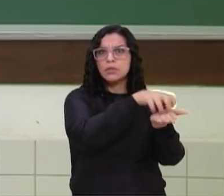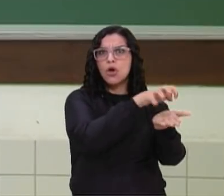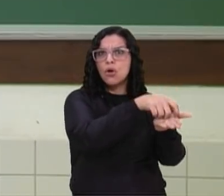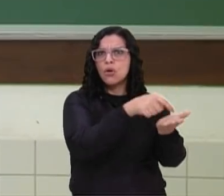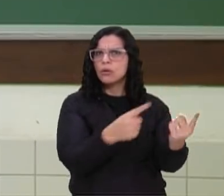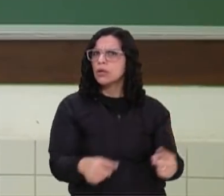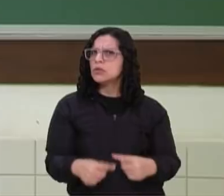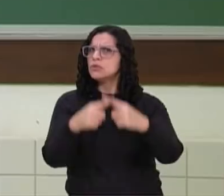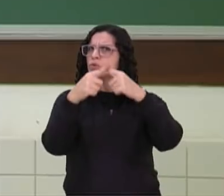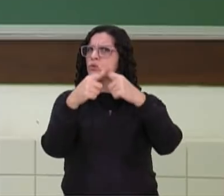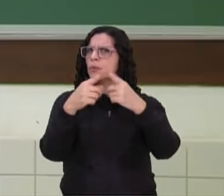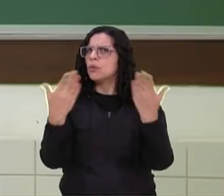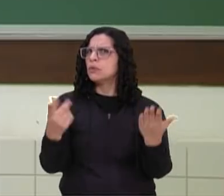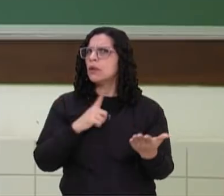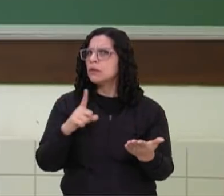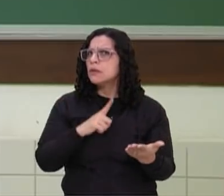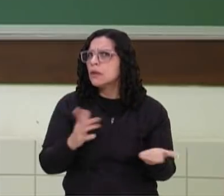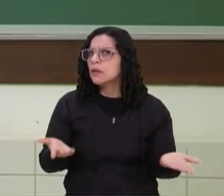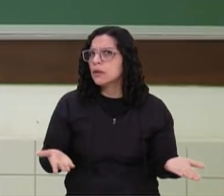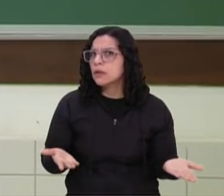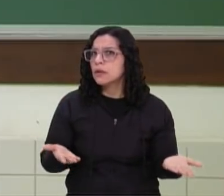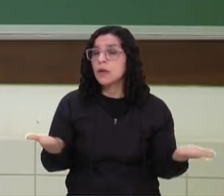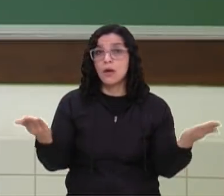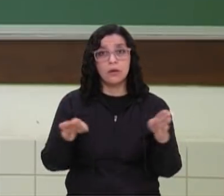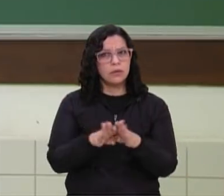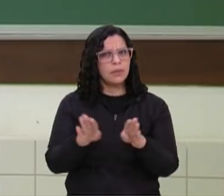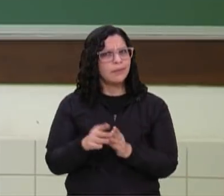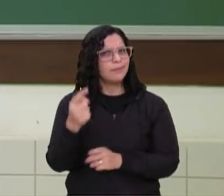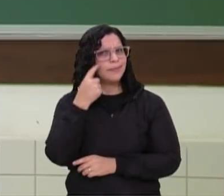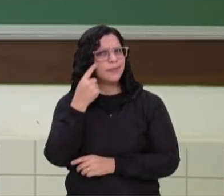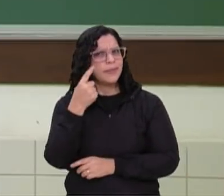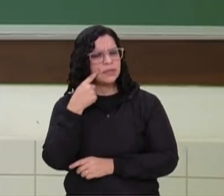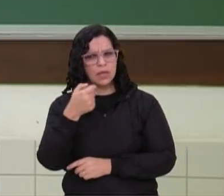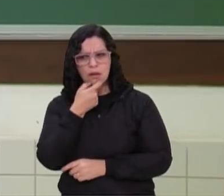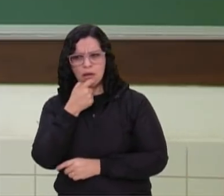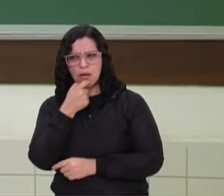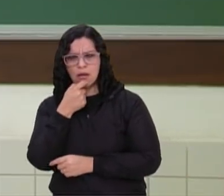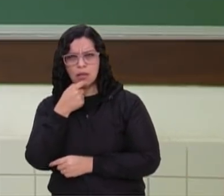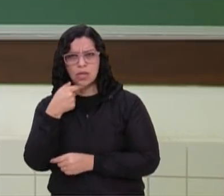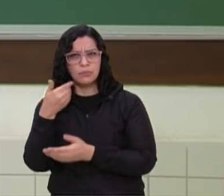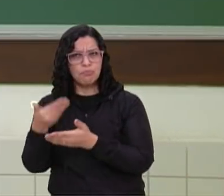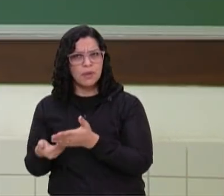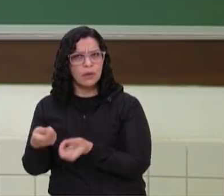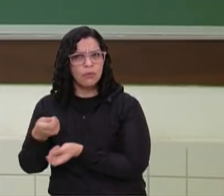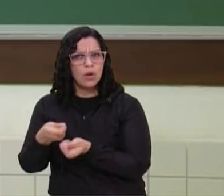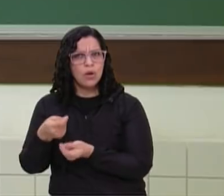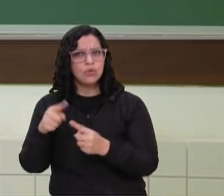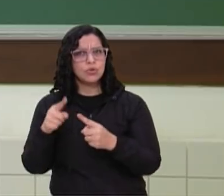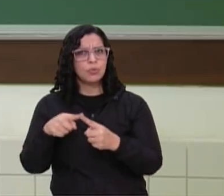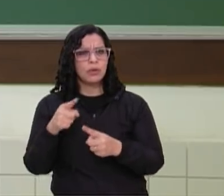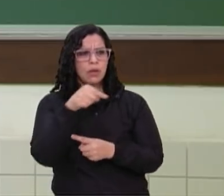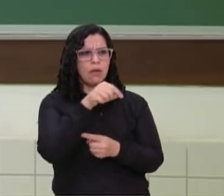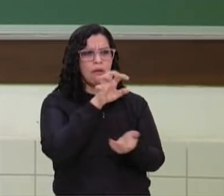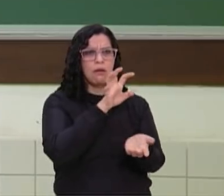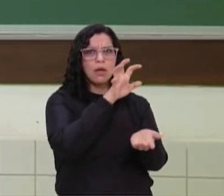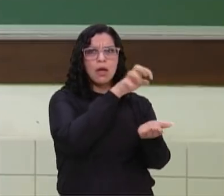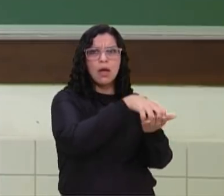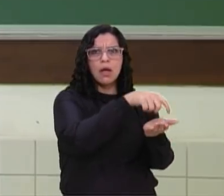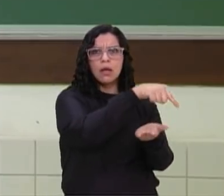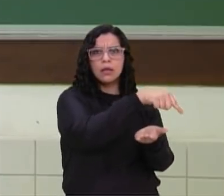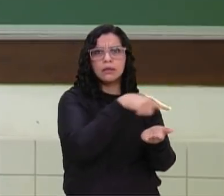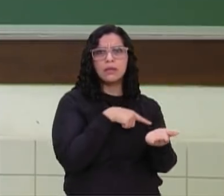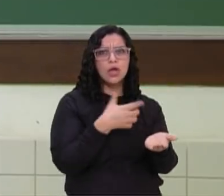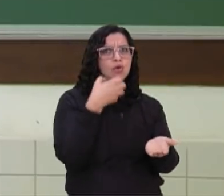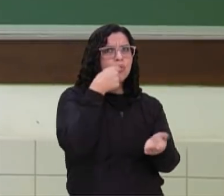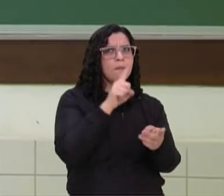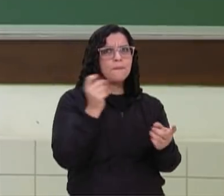comerciais das 13 colônias. Então eles começam a competir, a Inglaterra percebe que está perdendo esse lucro.